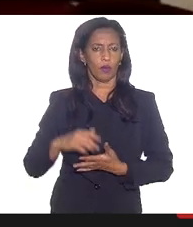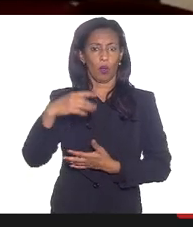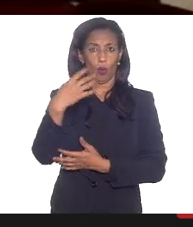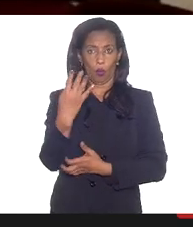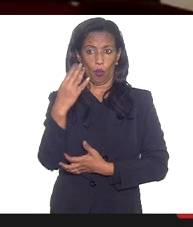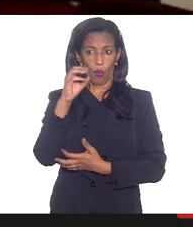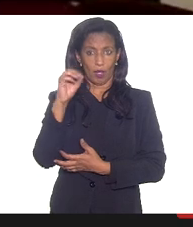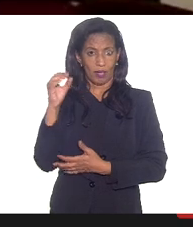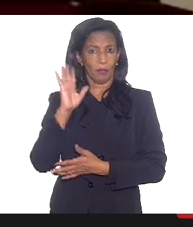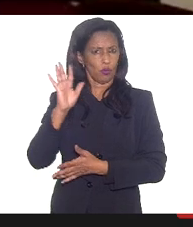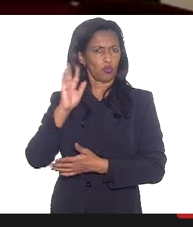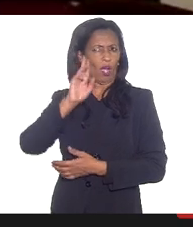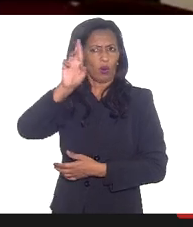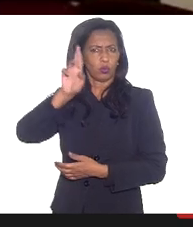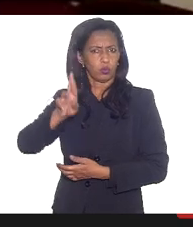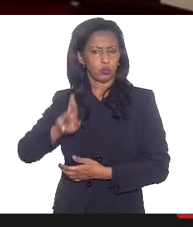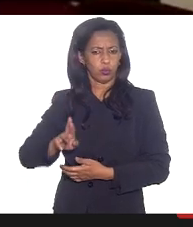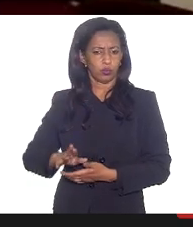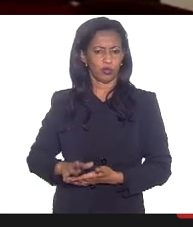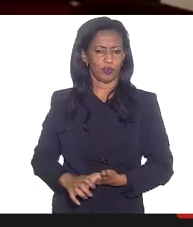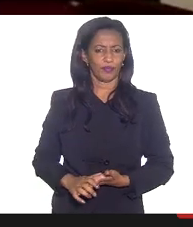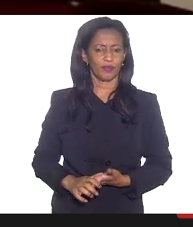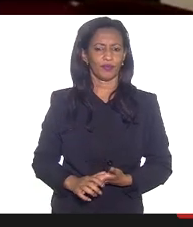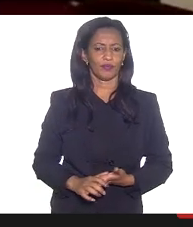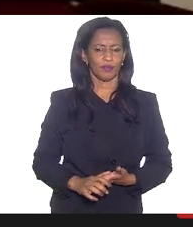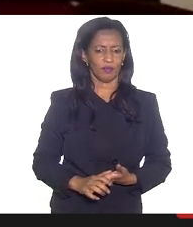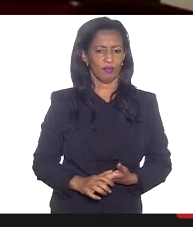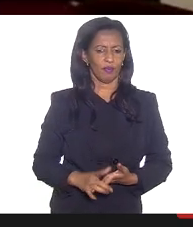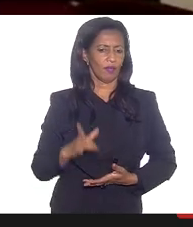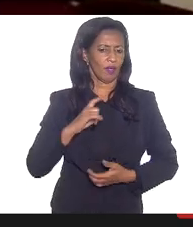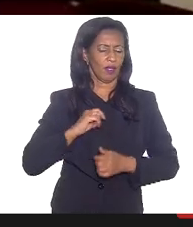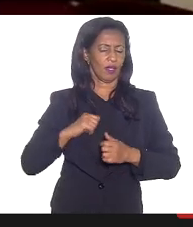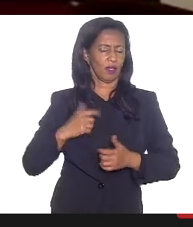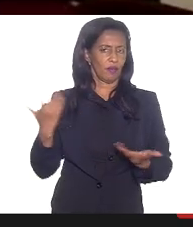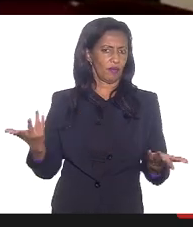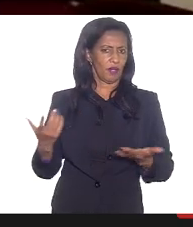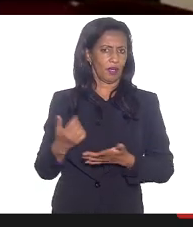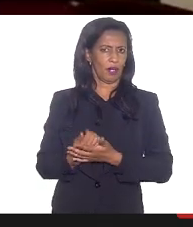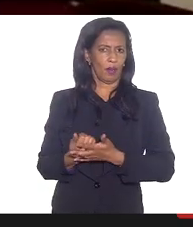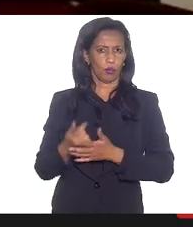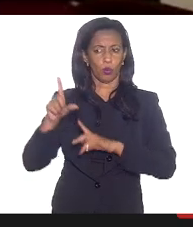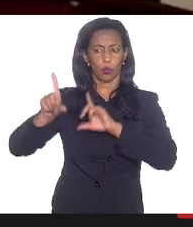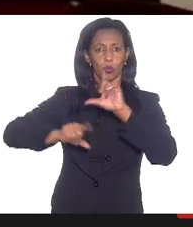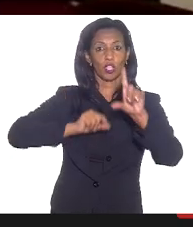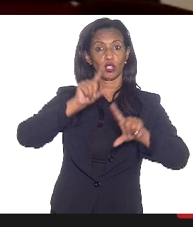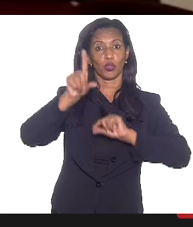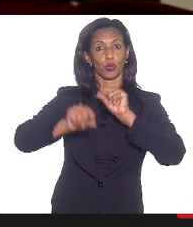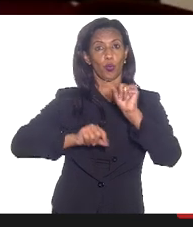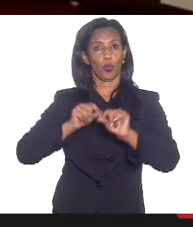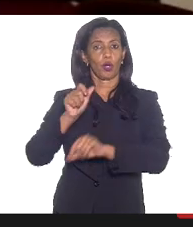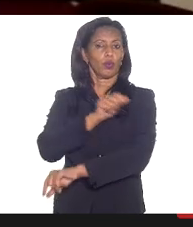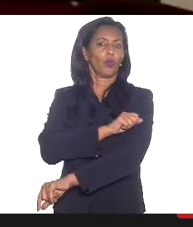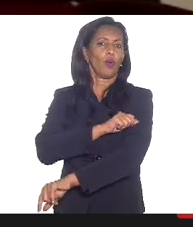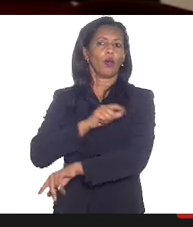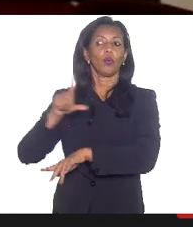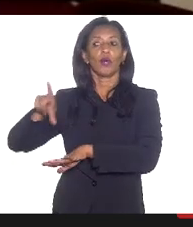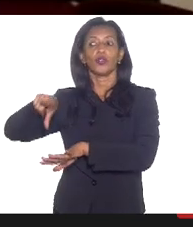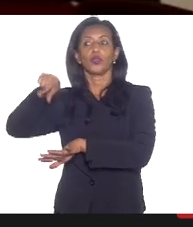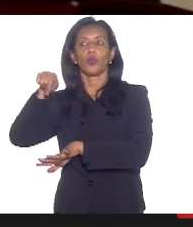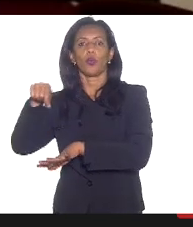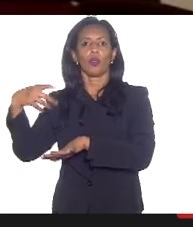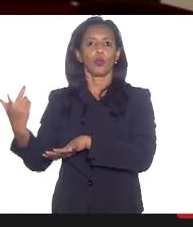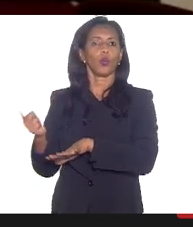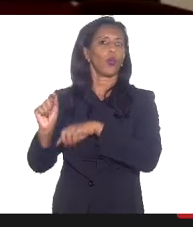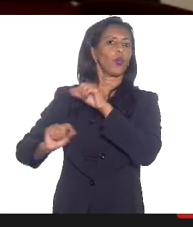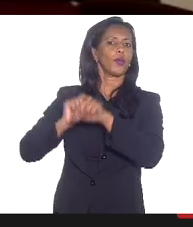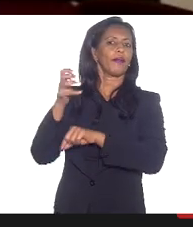40 mil contribuições, né? Que fica muito marcado ali a escolha desse aluno, a preferência desse aluno, né? O